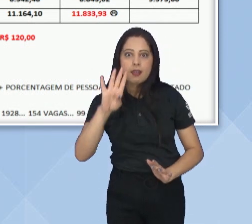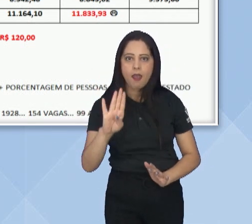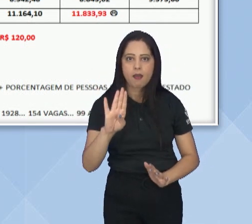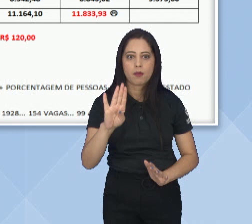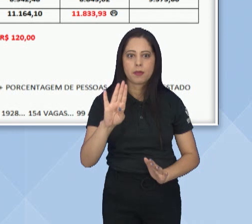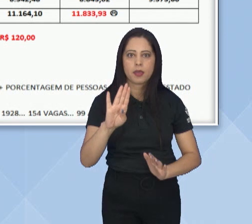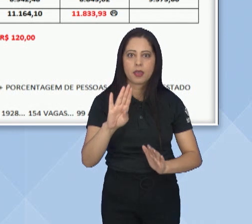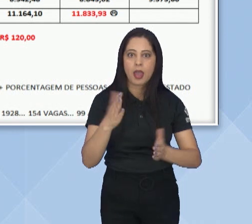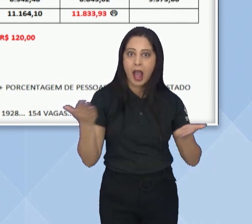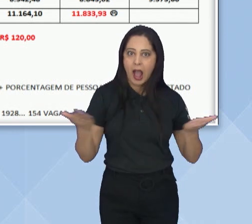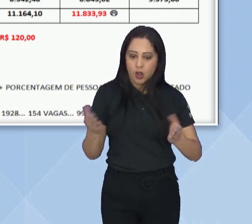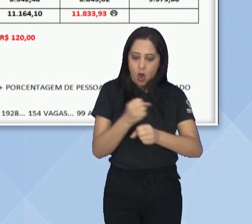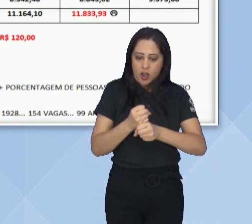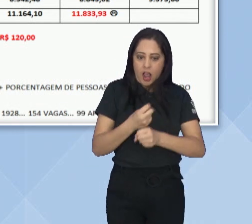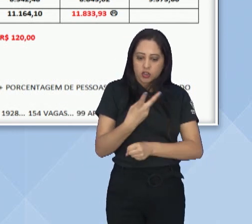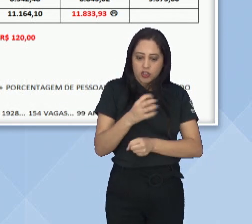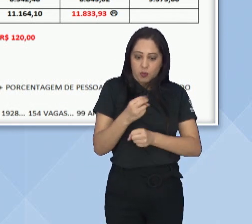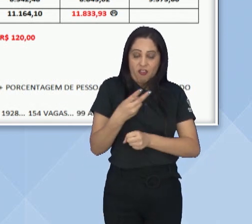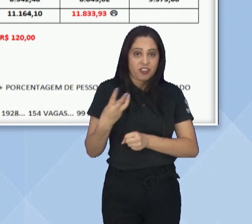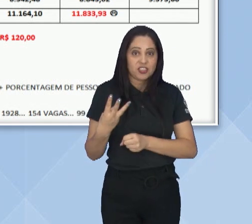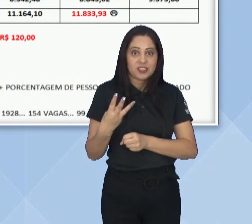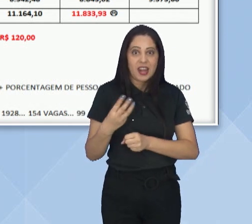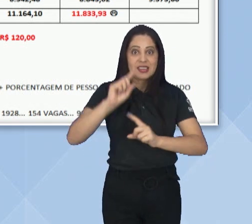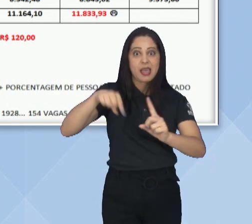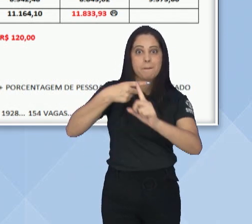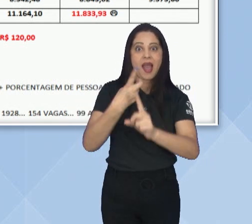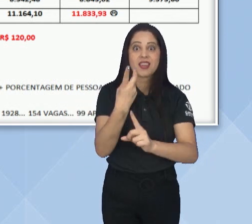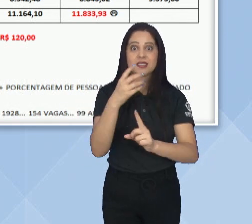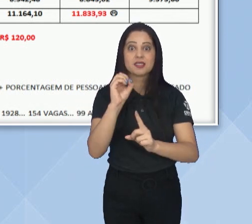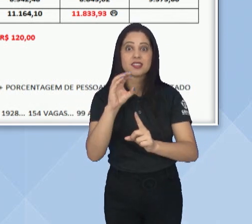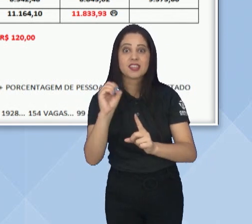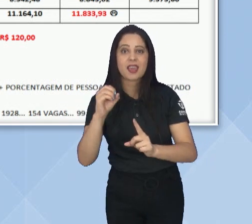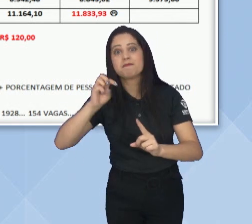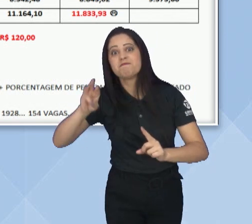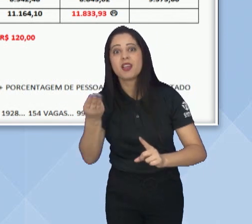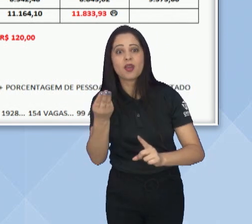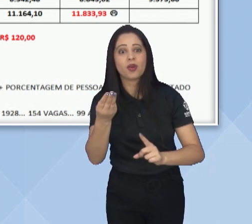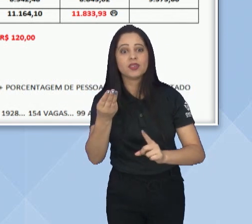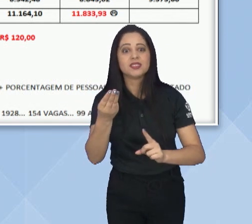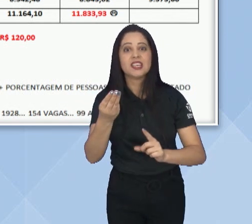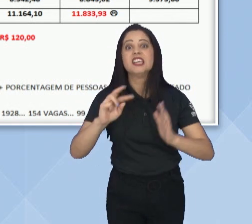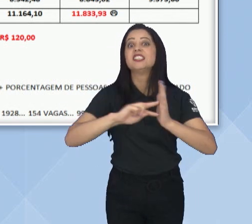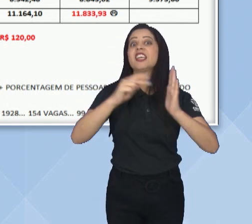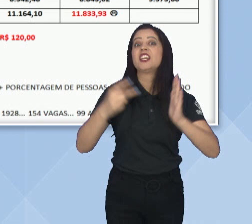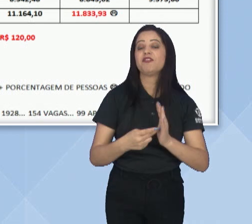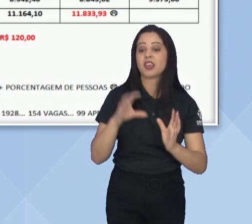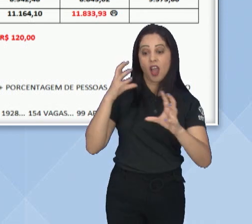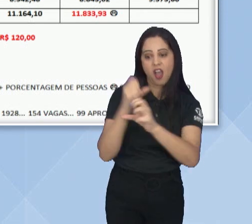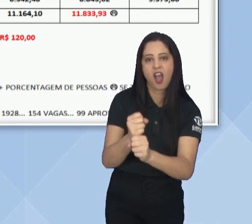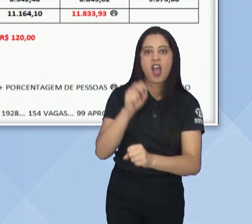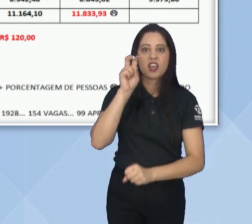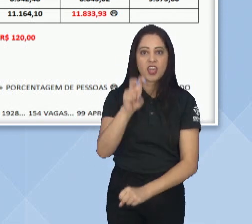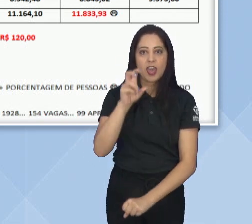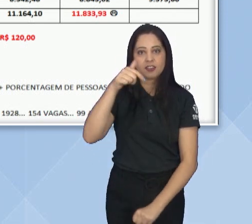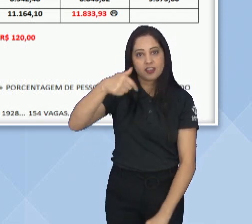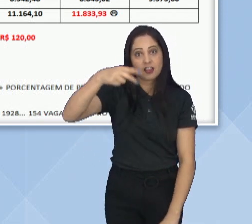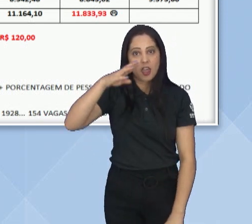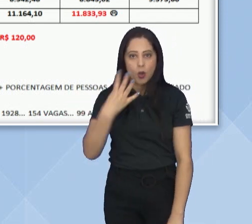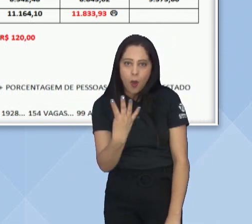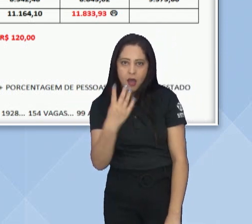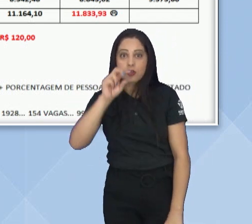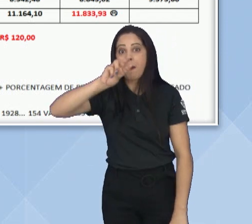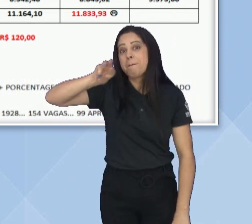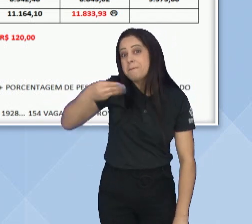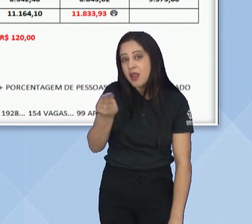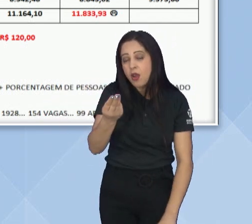a projeção do Fundeb é mais 100 milhões. Ou seja, 574 milhões só do Fundeb,